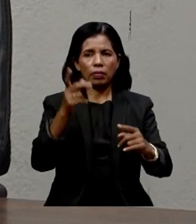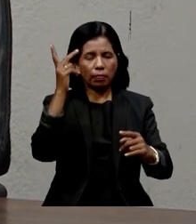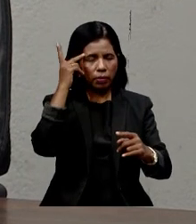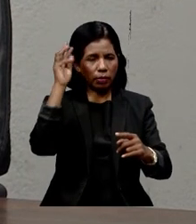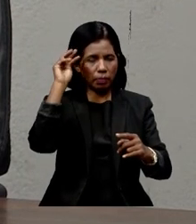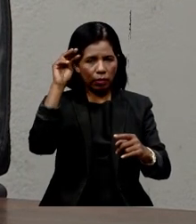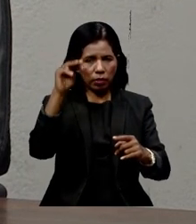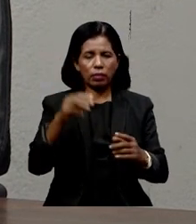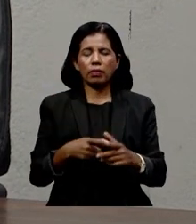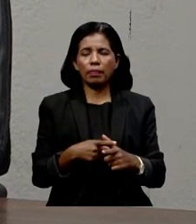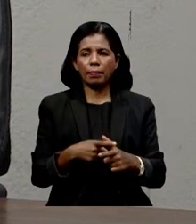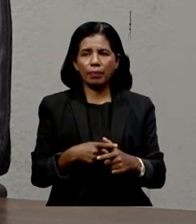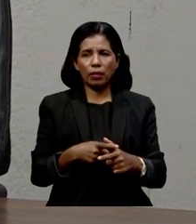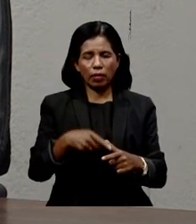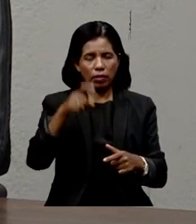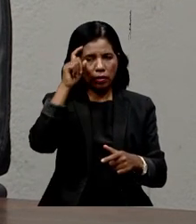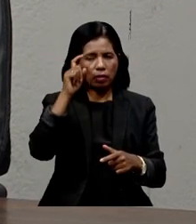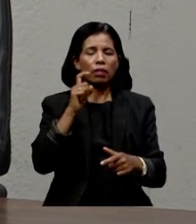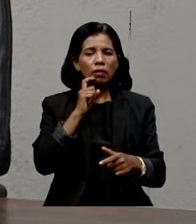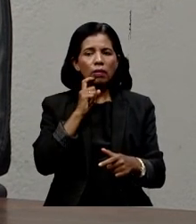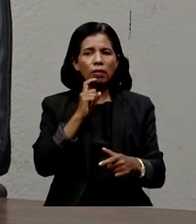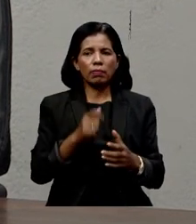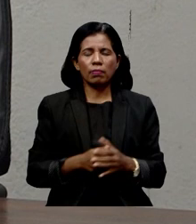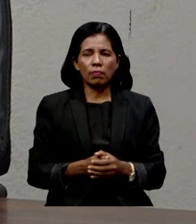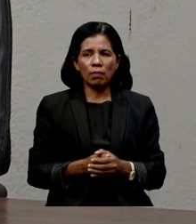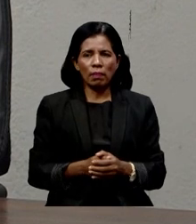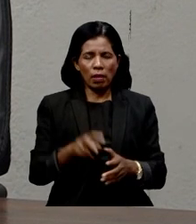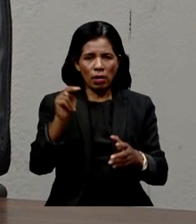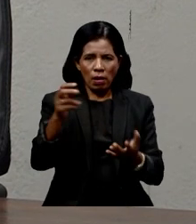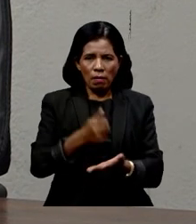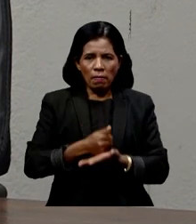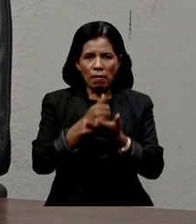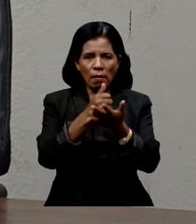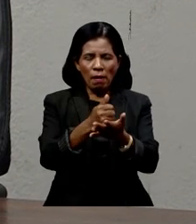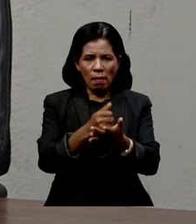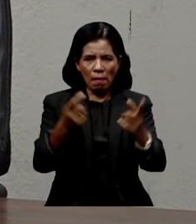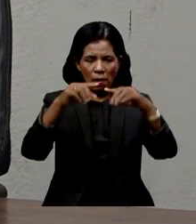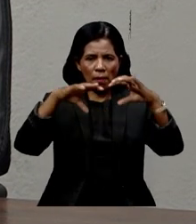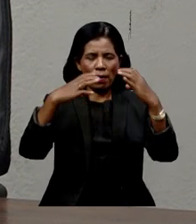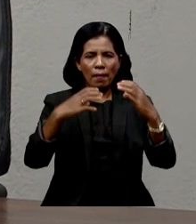Socialista Primeiro-Ministro, Mambota Relacionada na Fismão, me apoio, mais comitê,